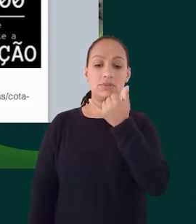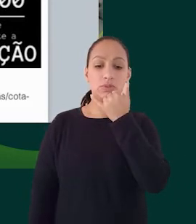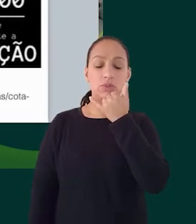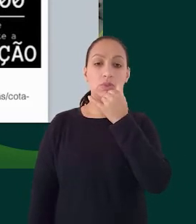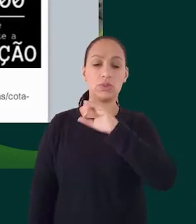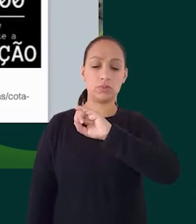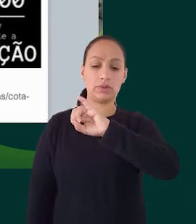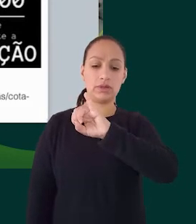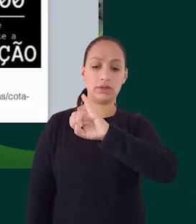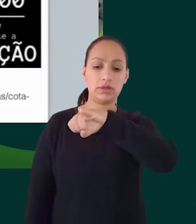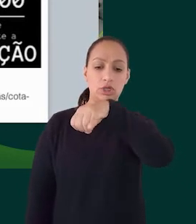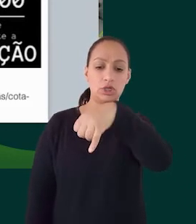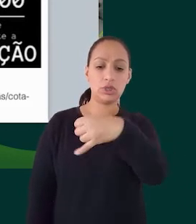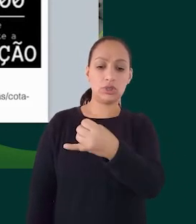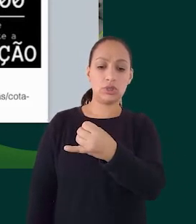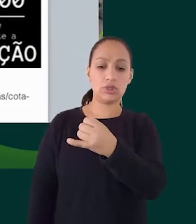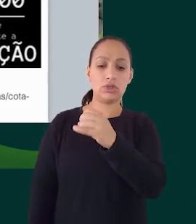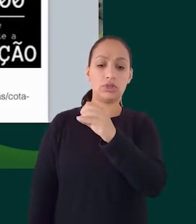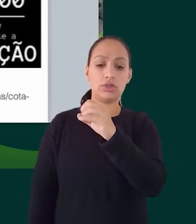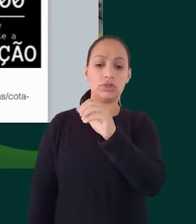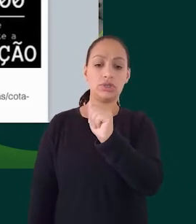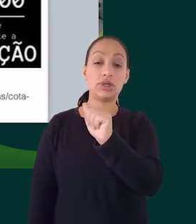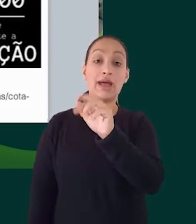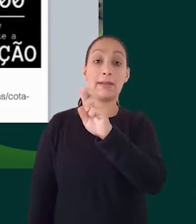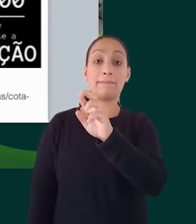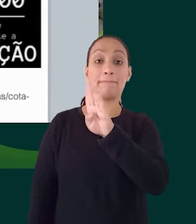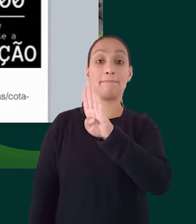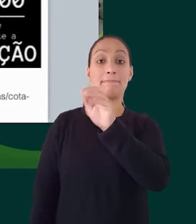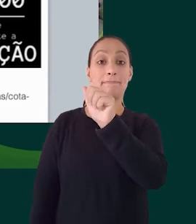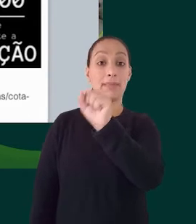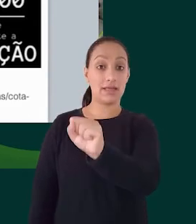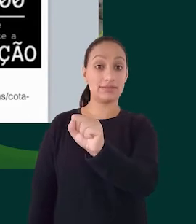lembro, ficam tweetando também. Por exemplo,